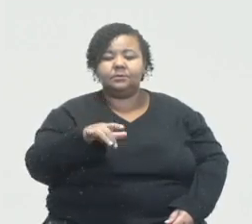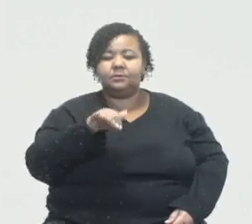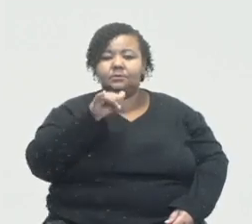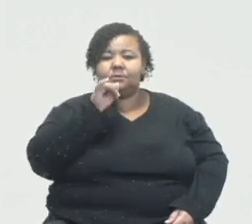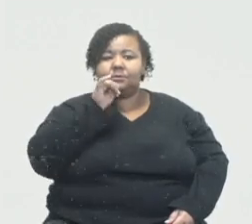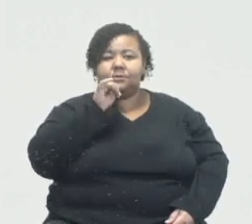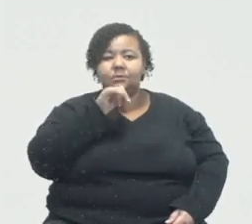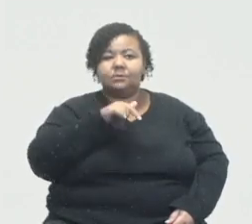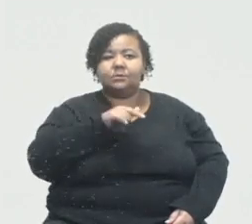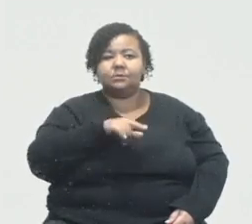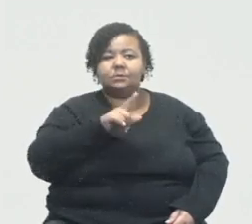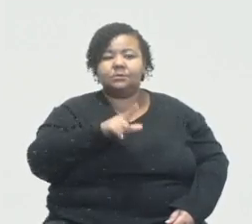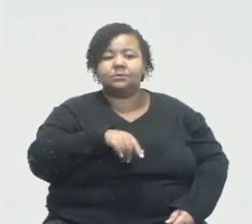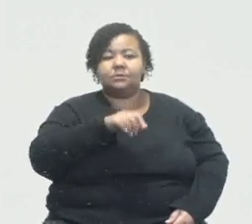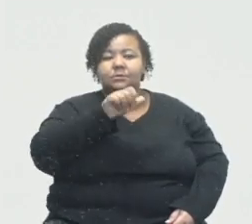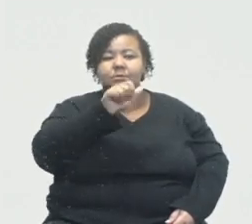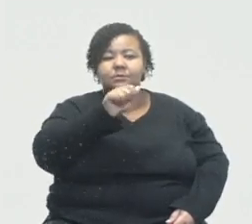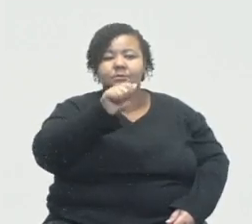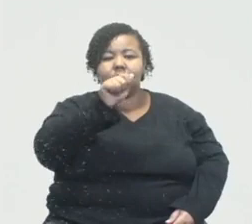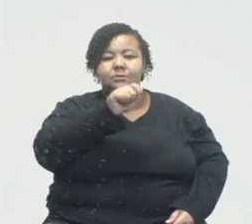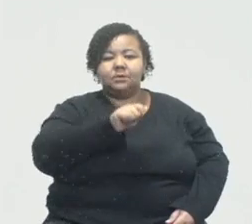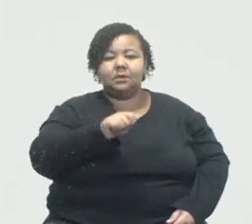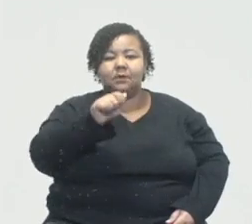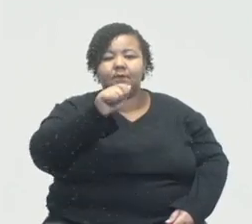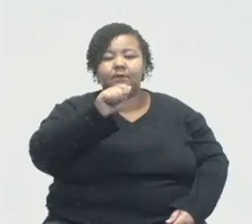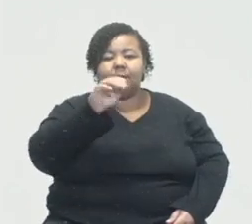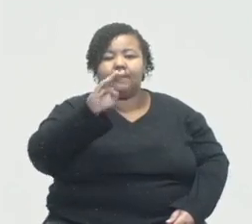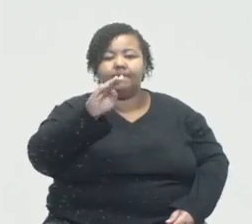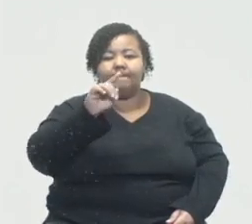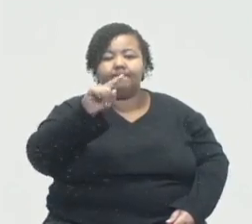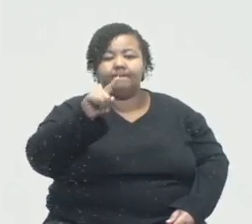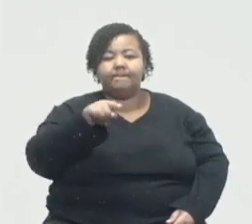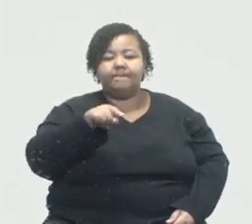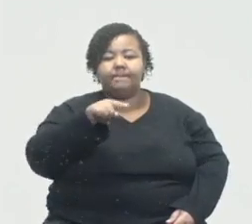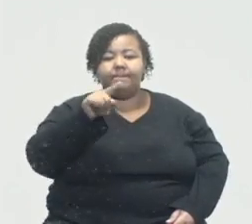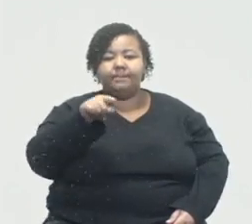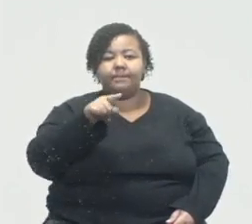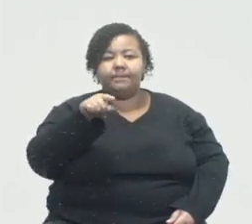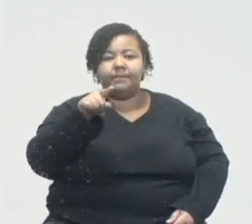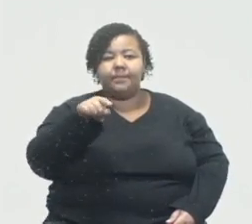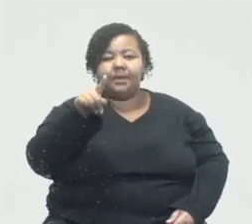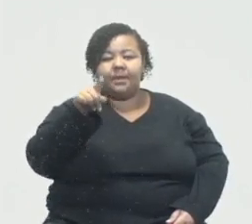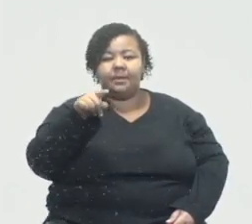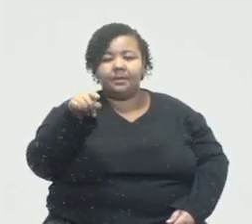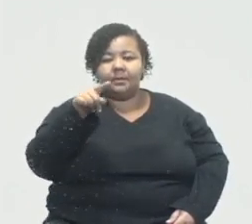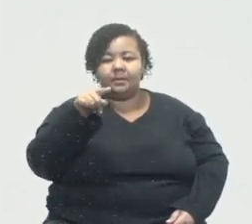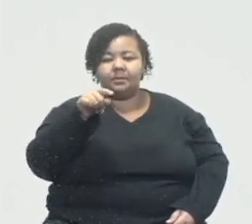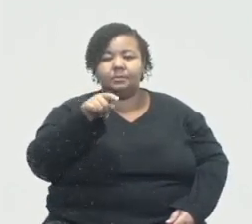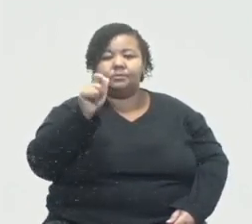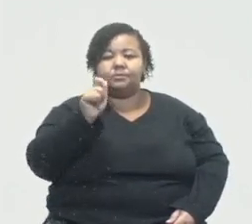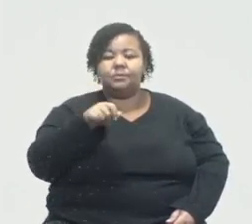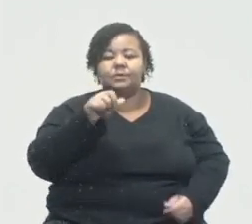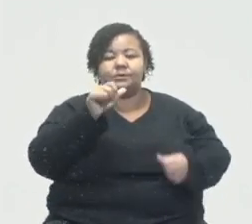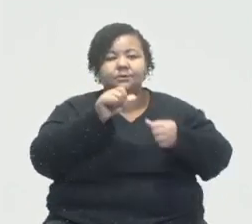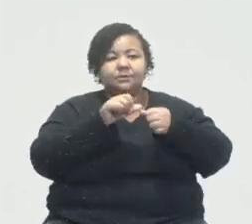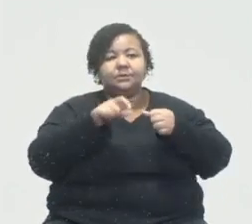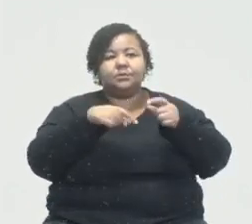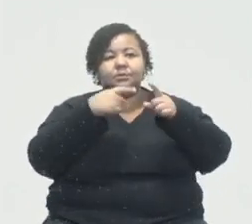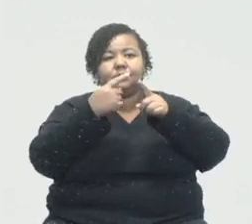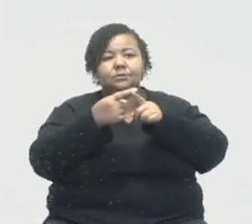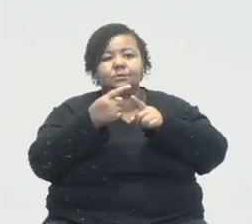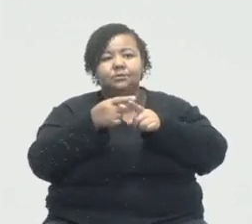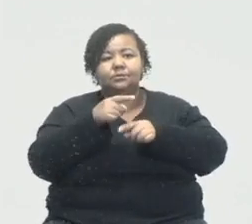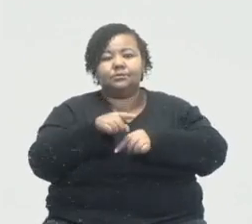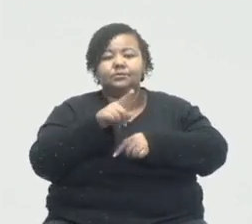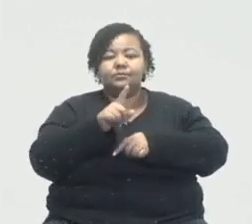nossos escalares, alfa e beta. Nós podemos realizar a multiplicação de alfa e beta e depois realizar a multiplicação desse